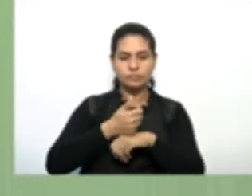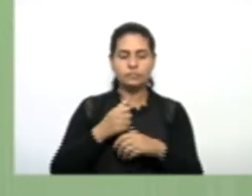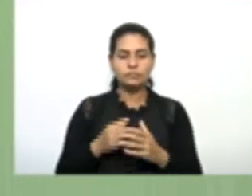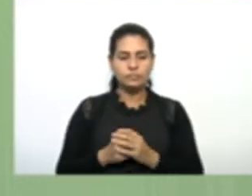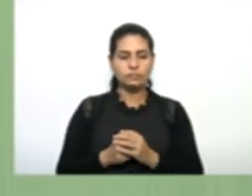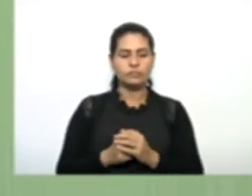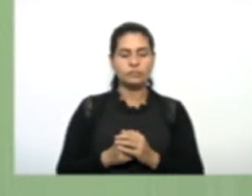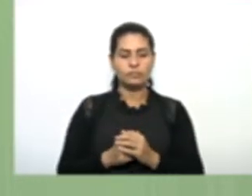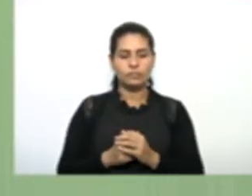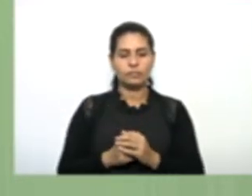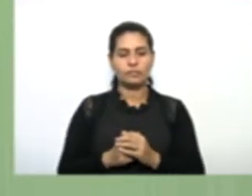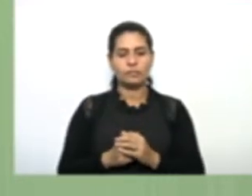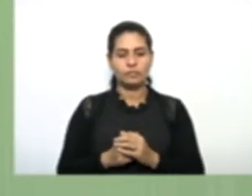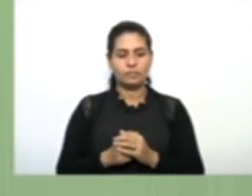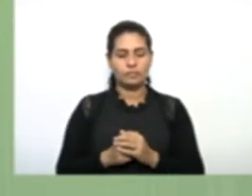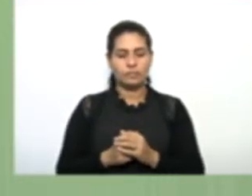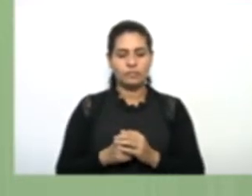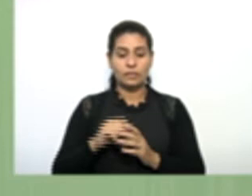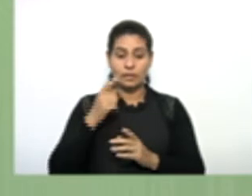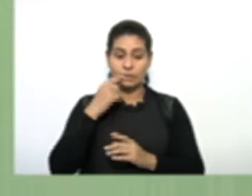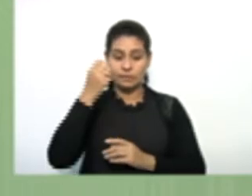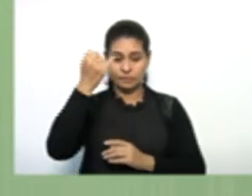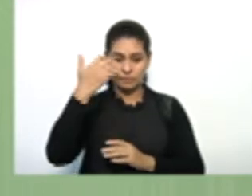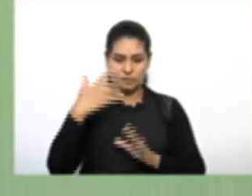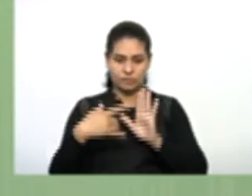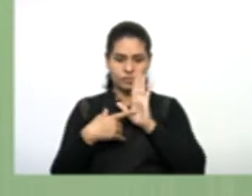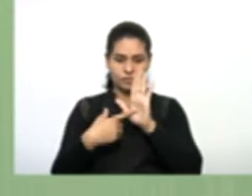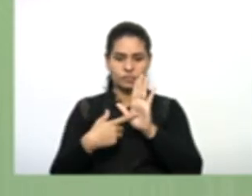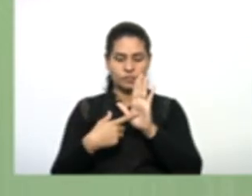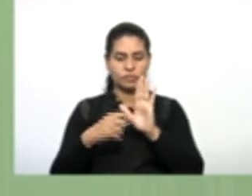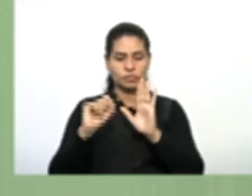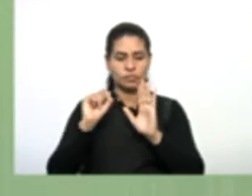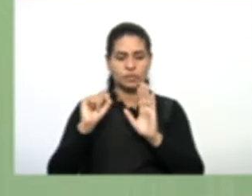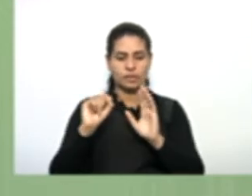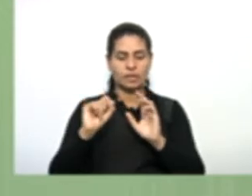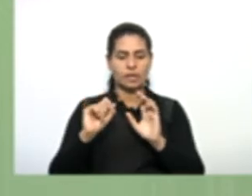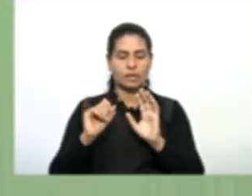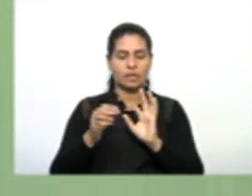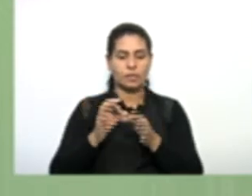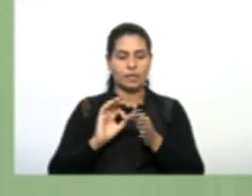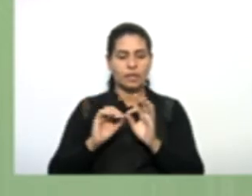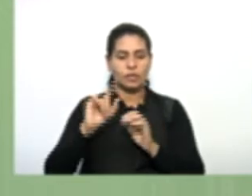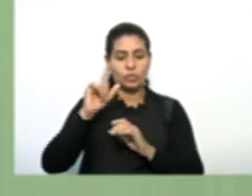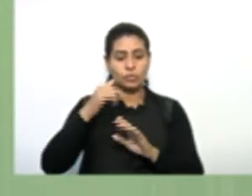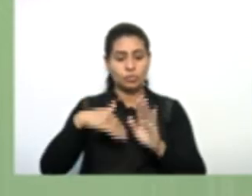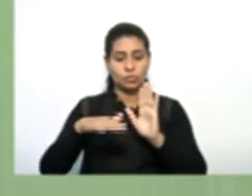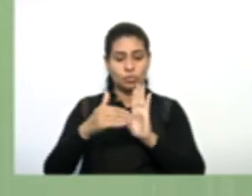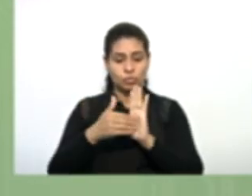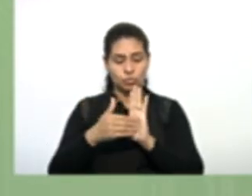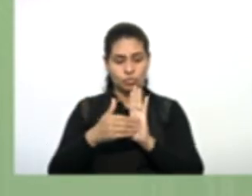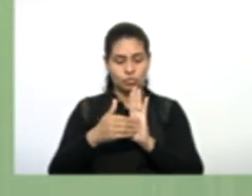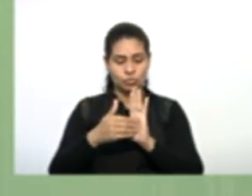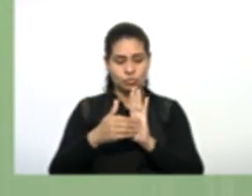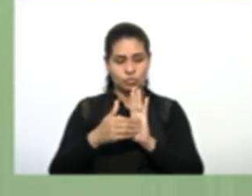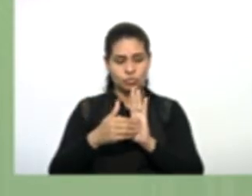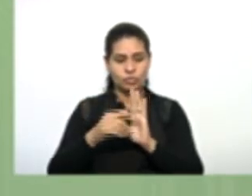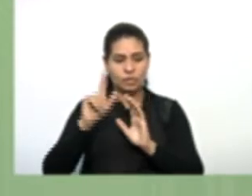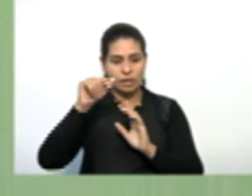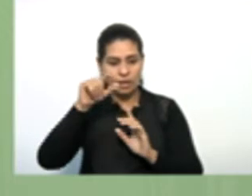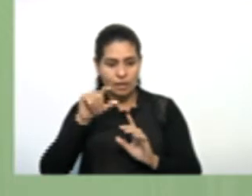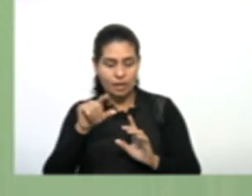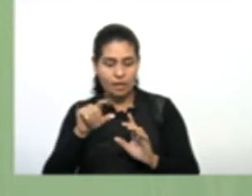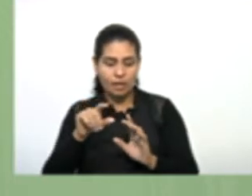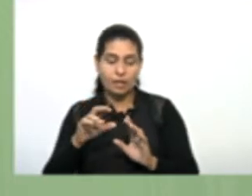definir operações cooperativas. Nós temos definição aqui de operações cooperativas, ela é tudo